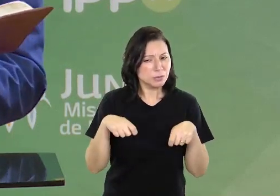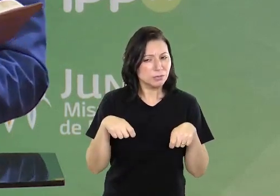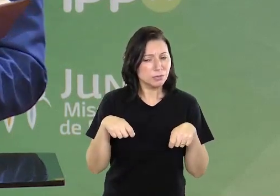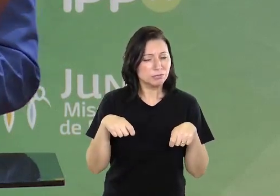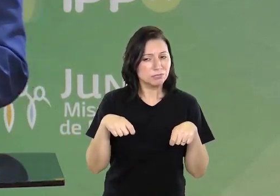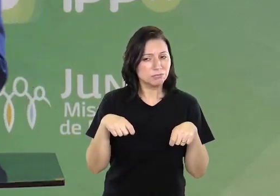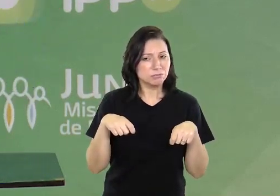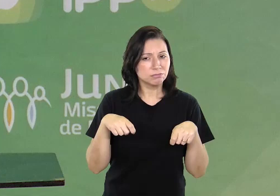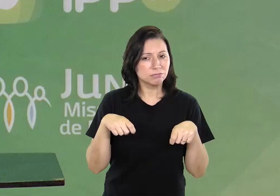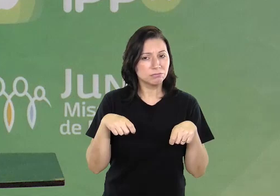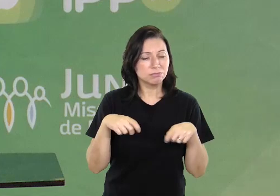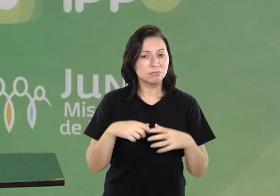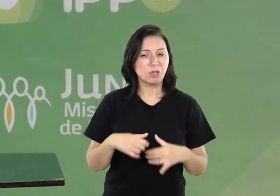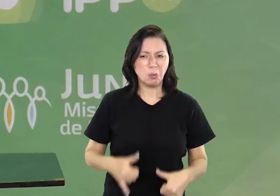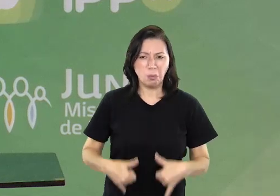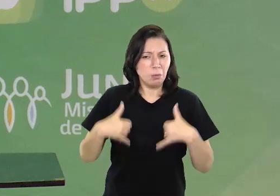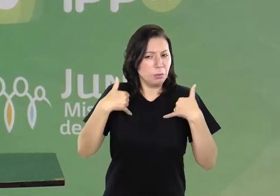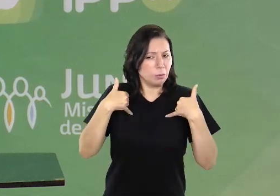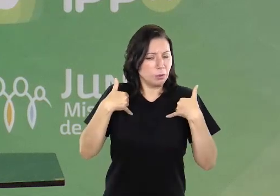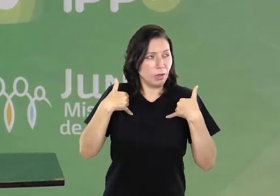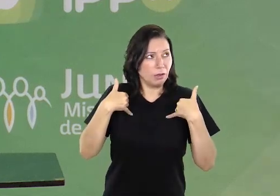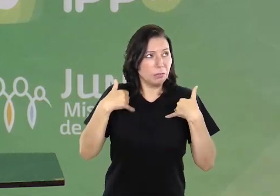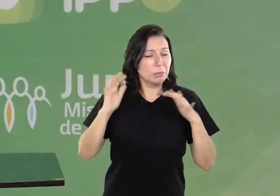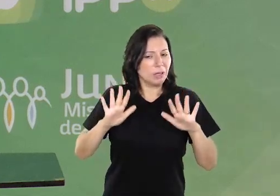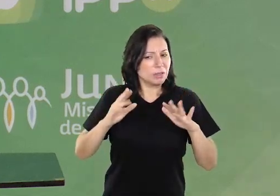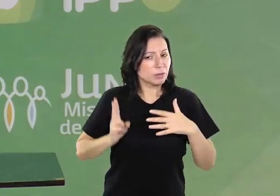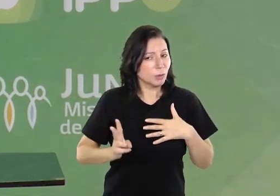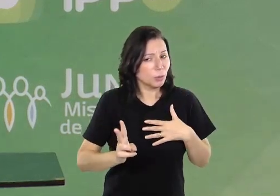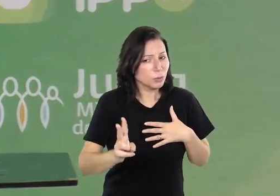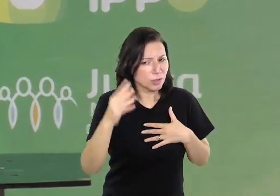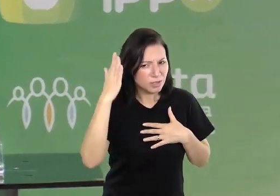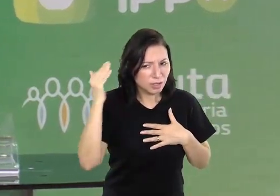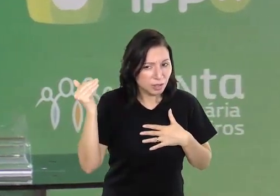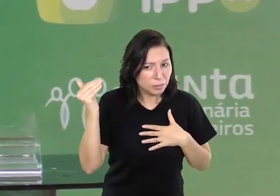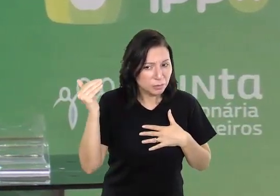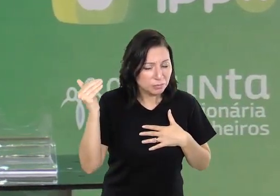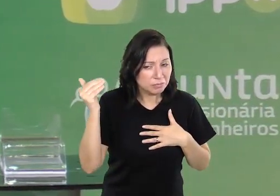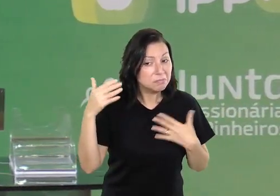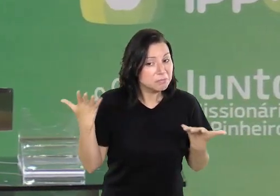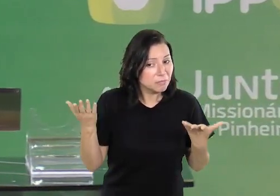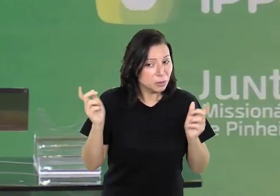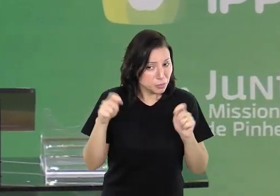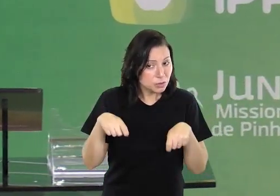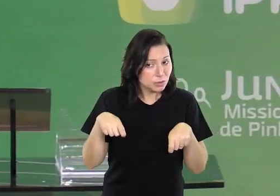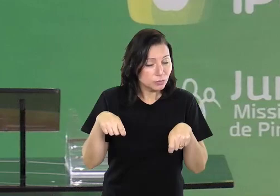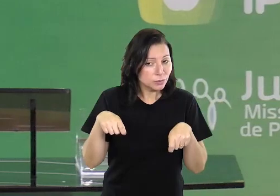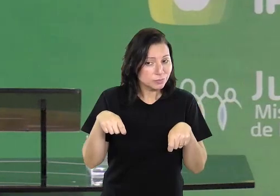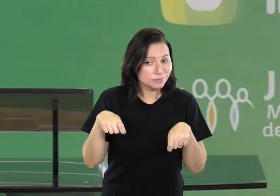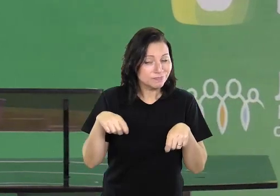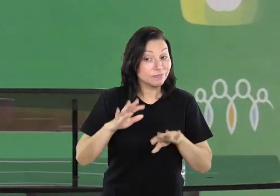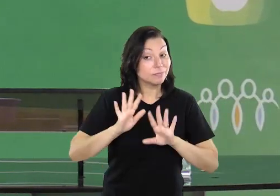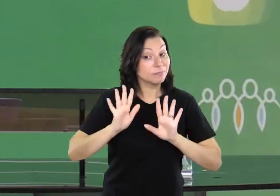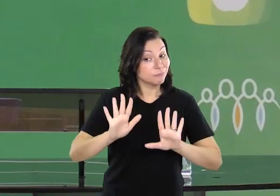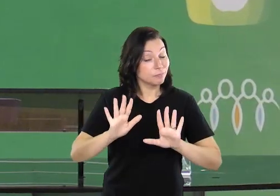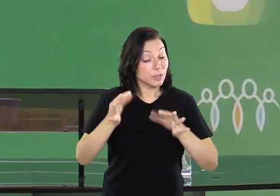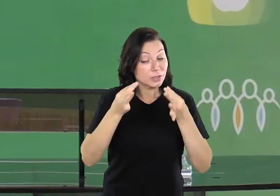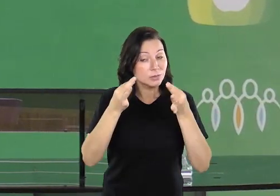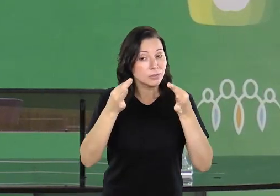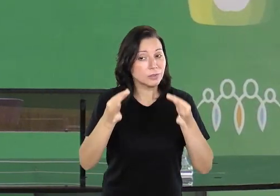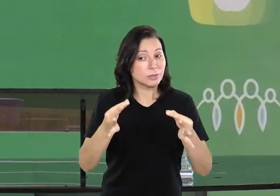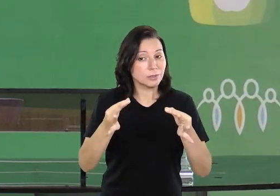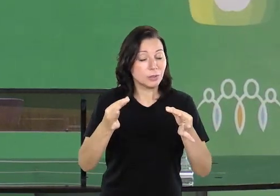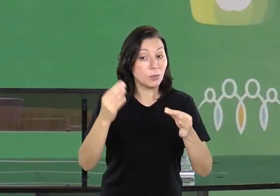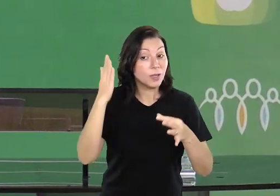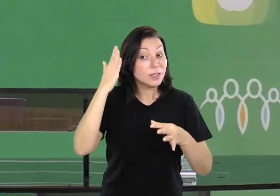assim essa sabedoria que perseverou com ele não é a sabedoria de Deus essa dura humana terrena